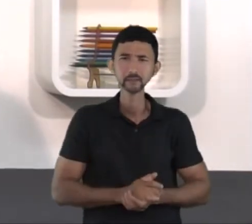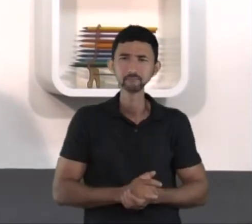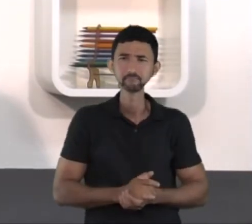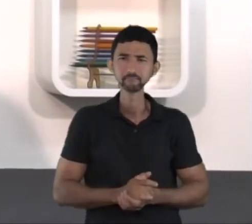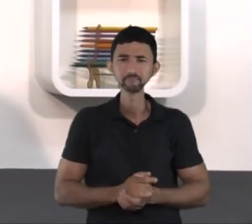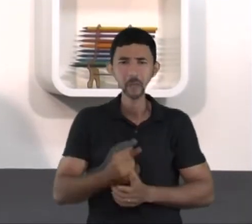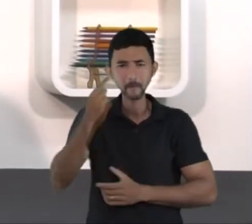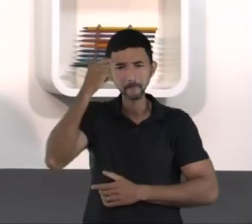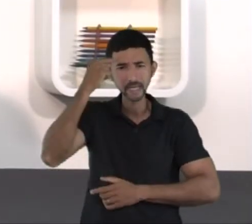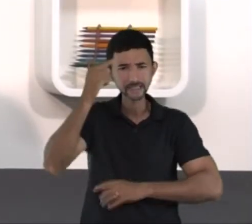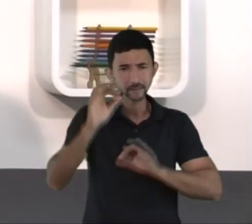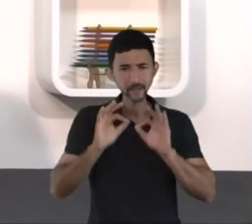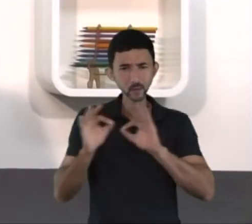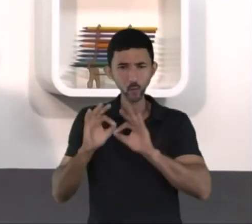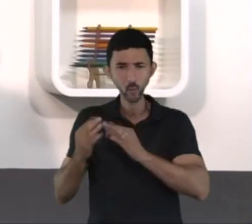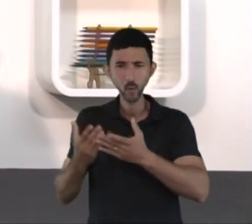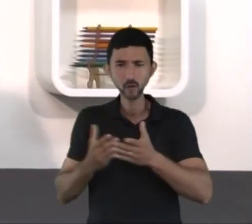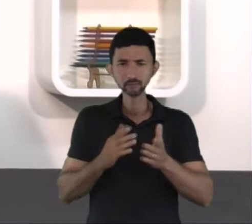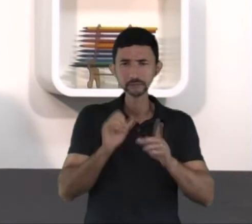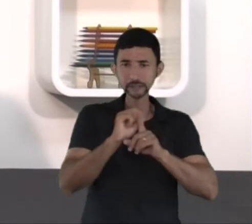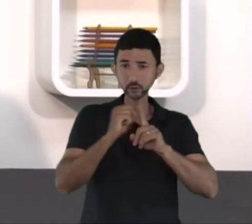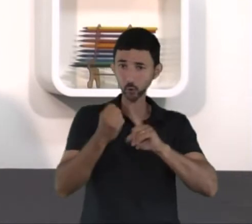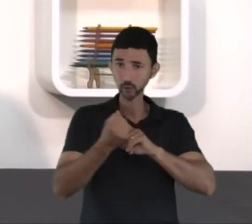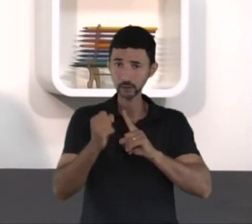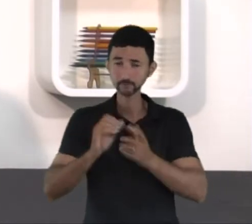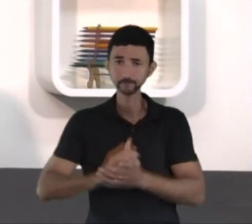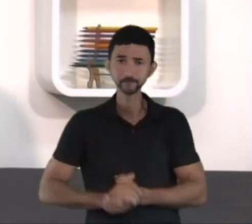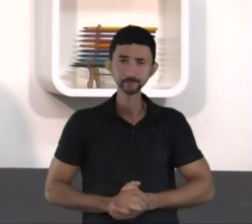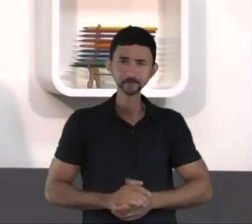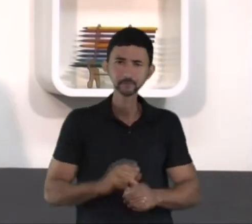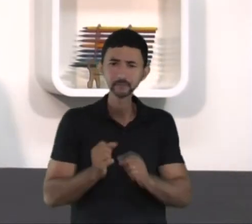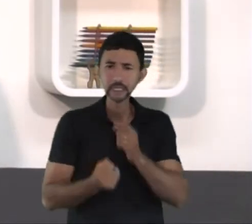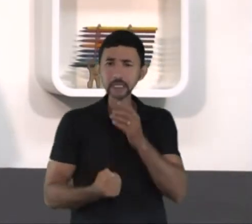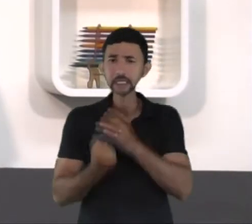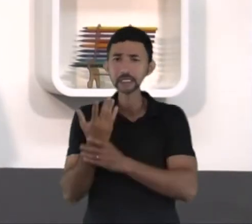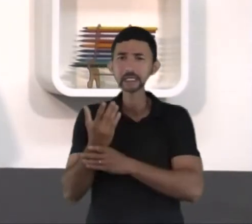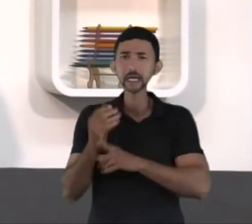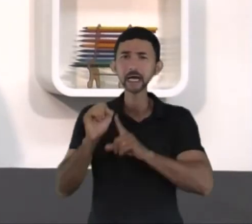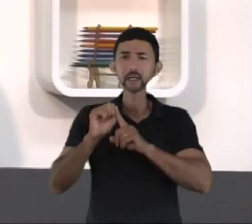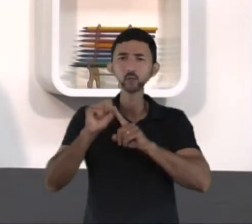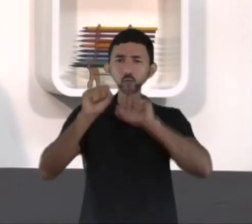de pensamento, essa corrente socialista. Eles criaram um sistema